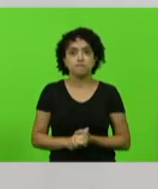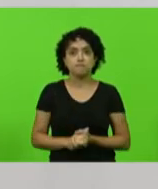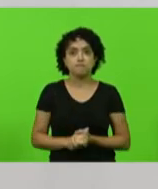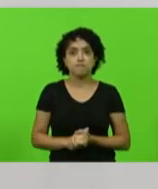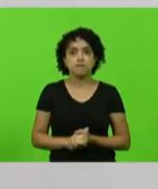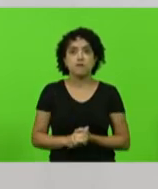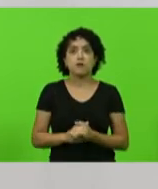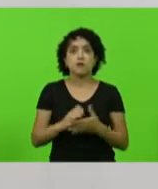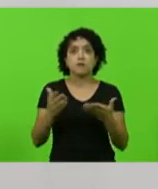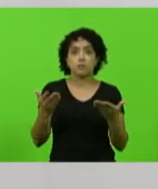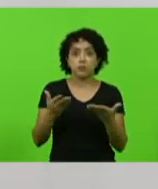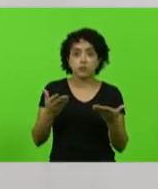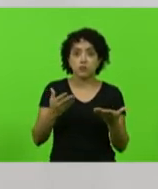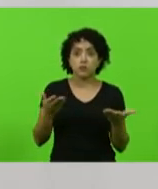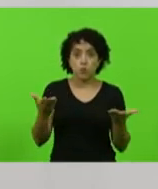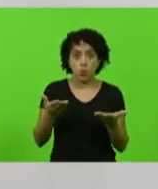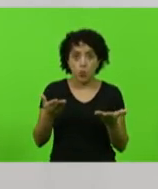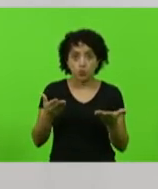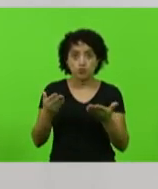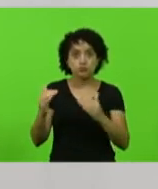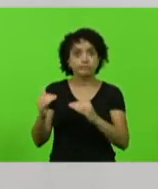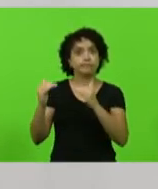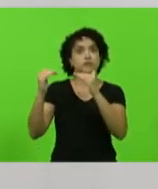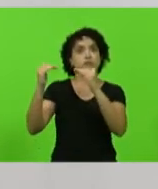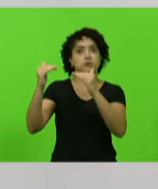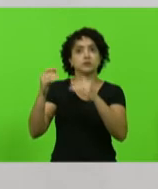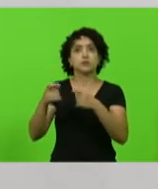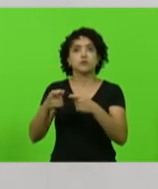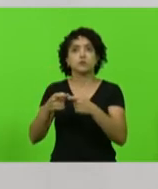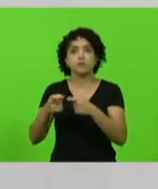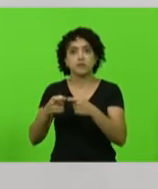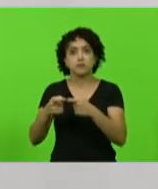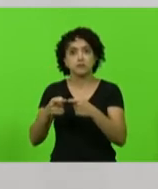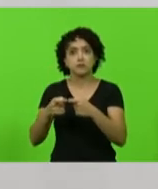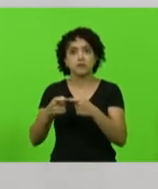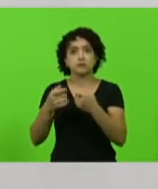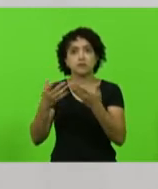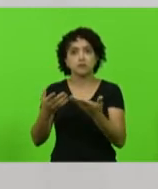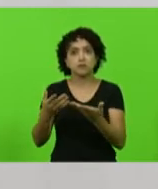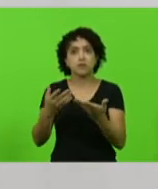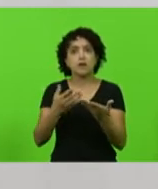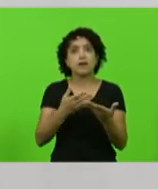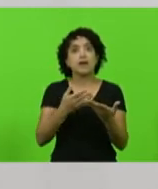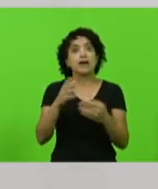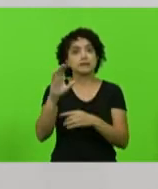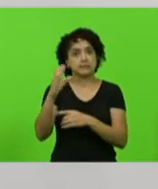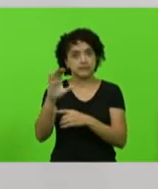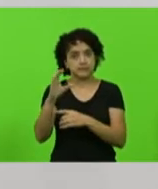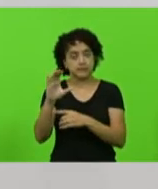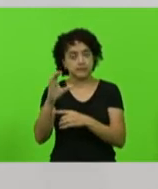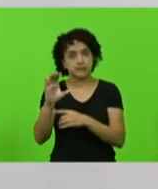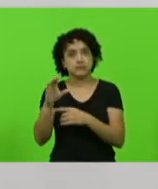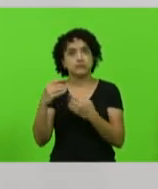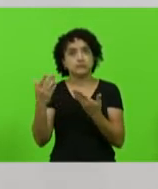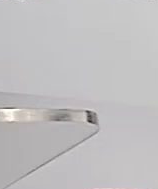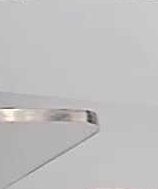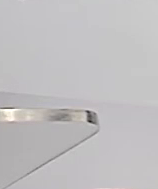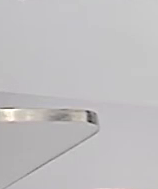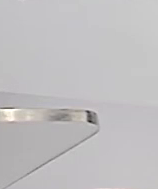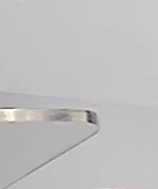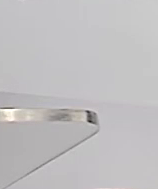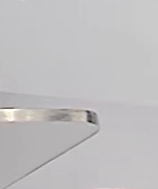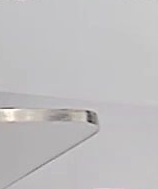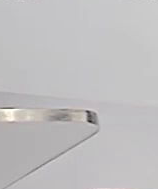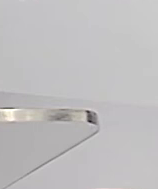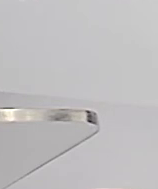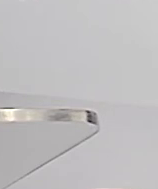Por isso eu estou aqui enaltecendo um médico e indiretamente enaltecendo muito a ciência, que é quem eu sigo. Num